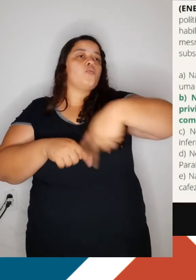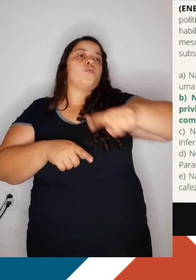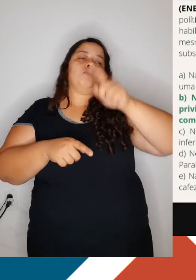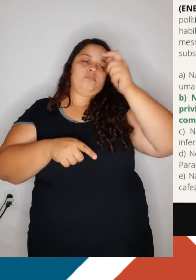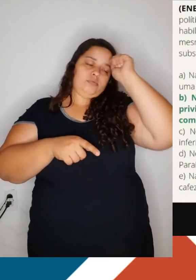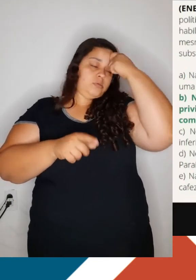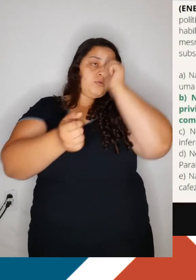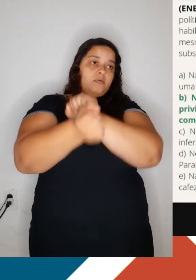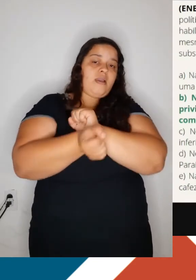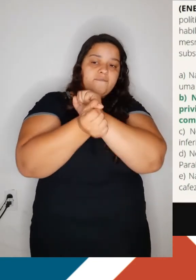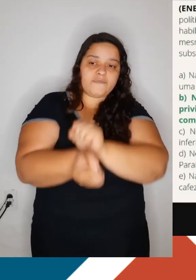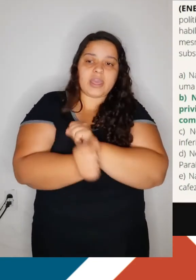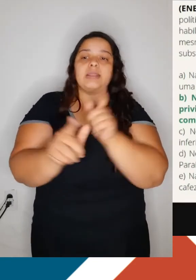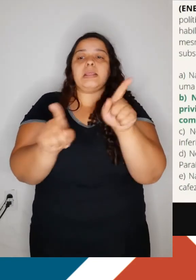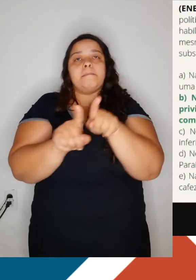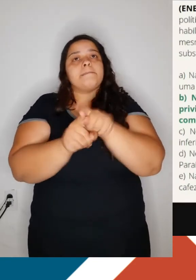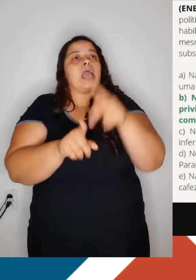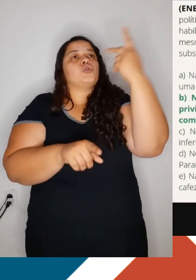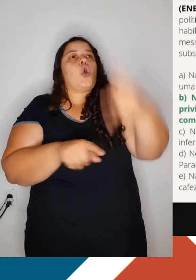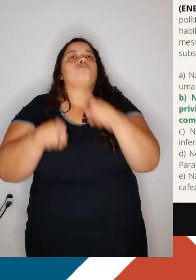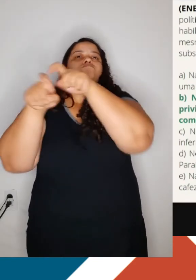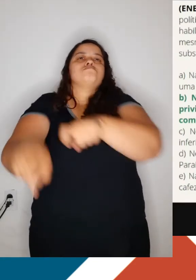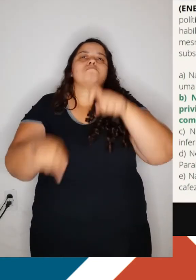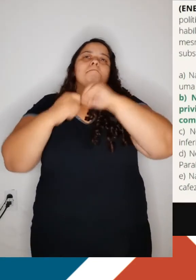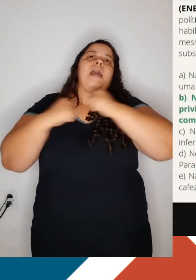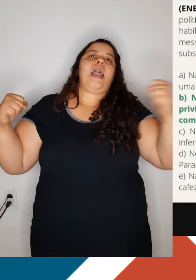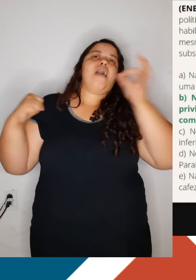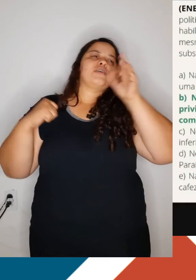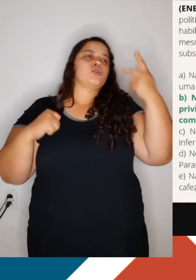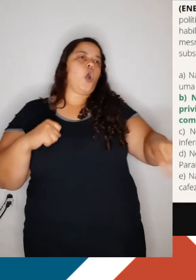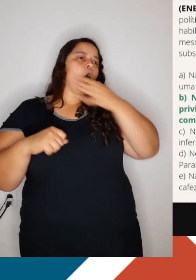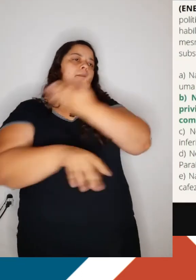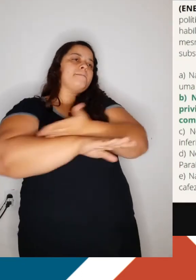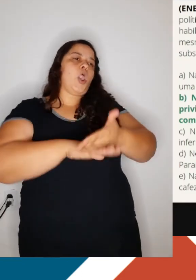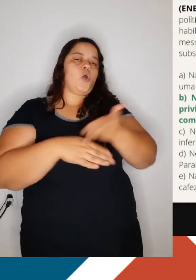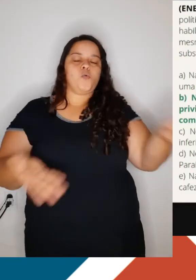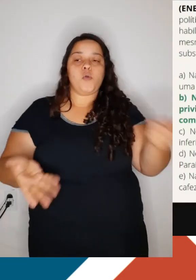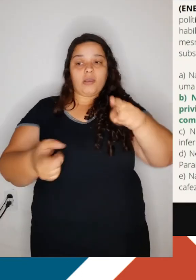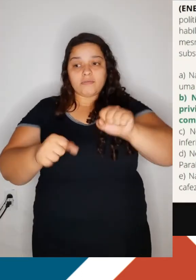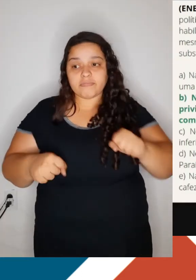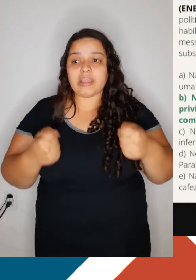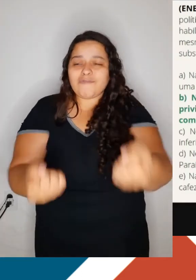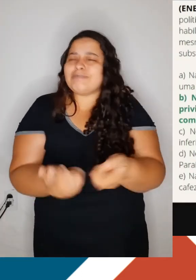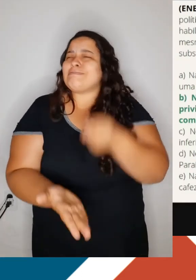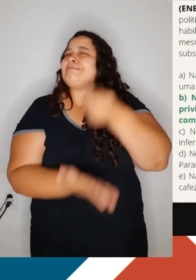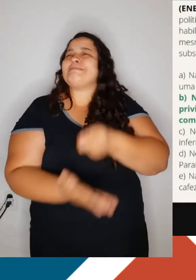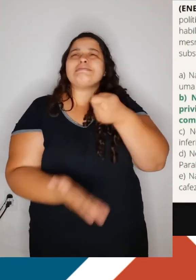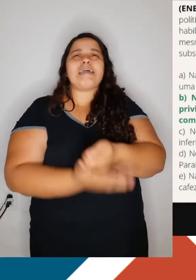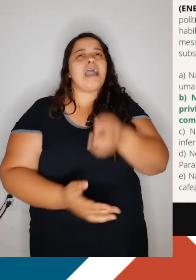aqui do território do Vale do Paraíba Fluminense, né? Então, essa aristocracia tradicional, ela